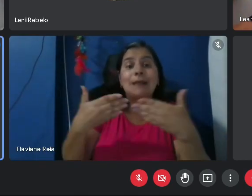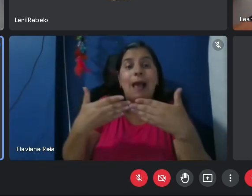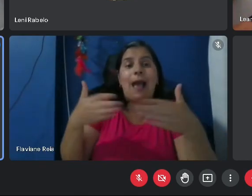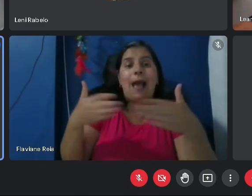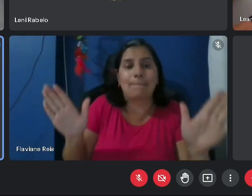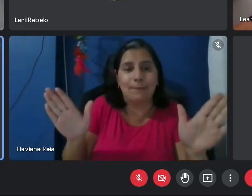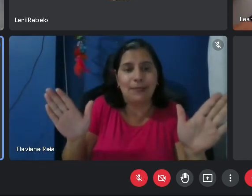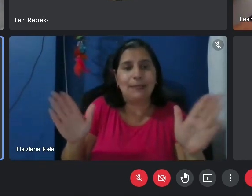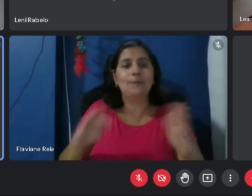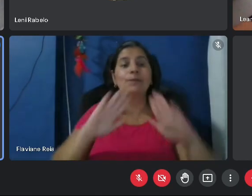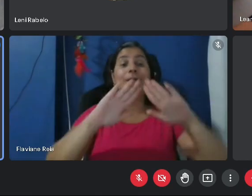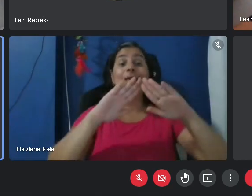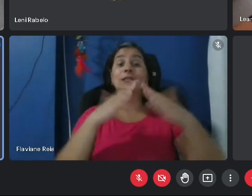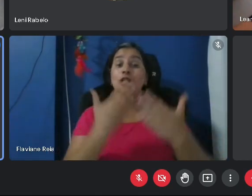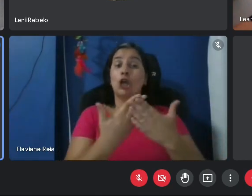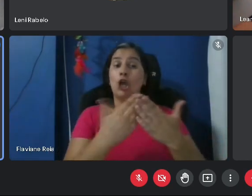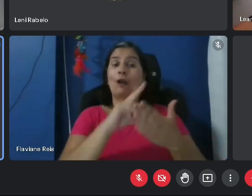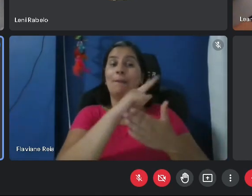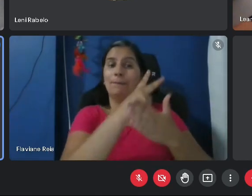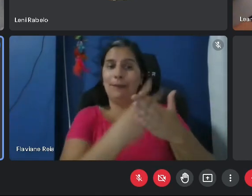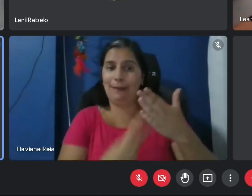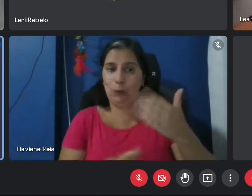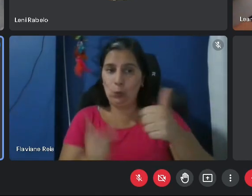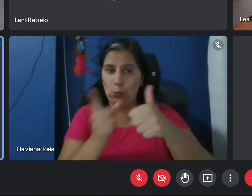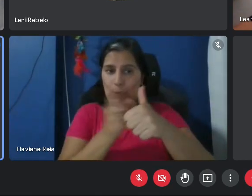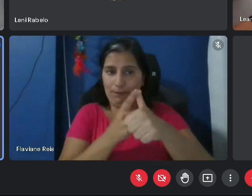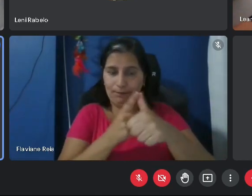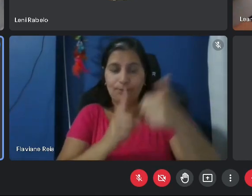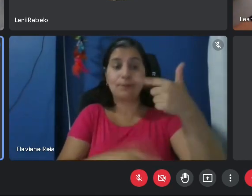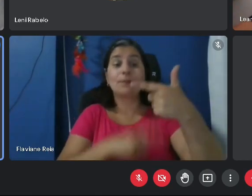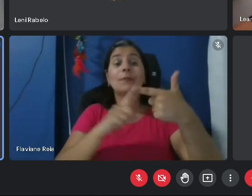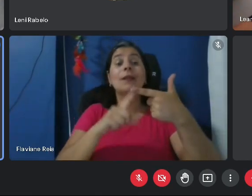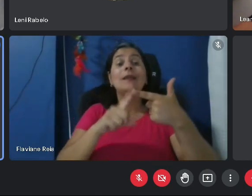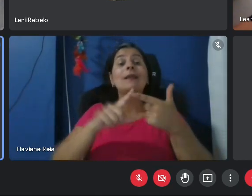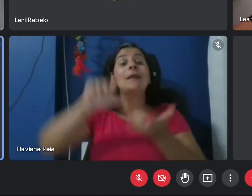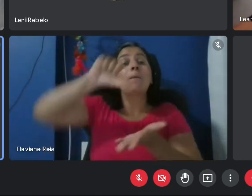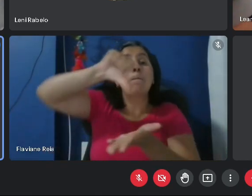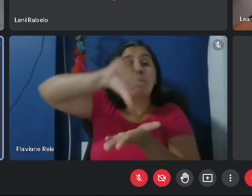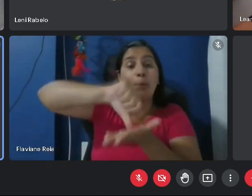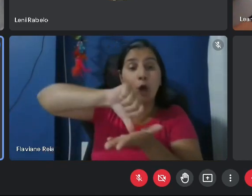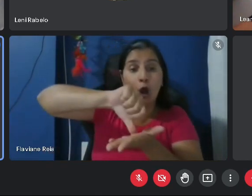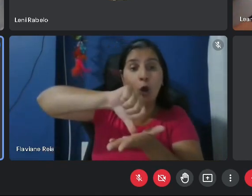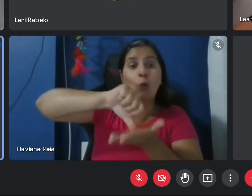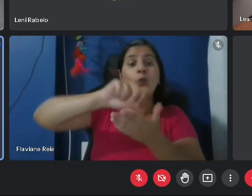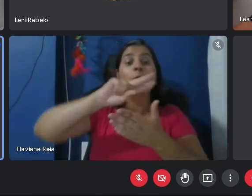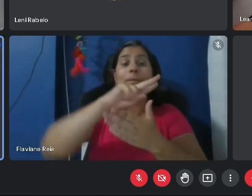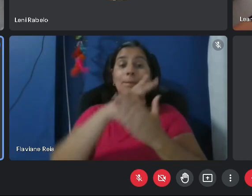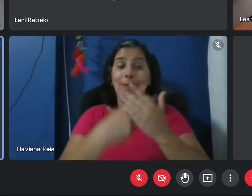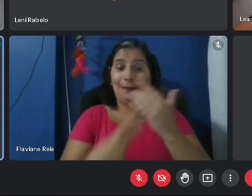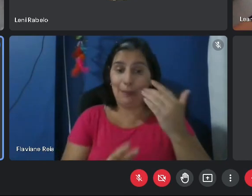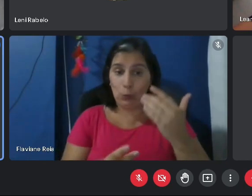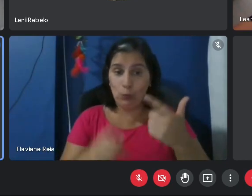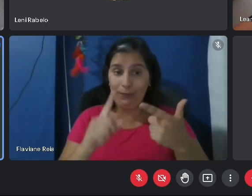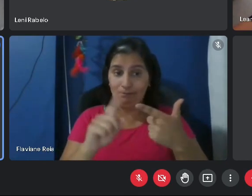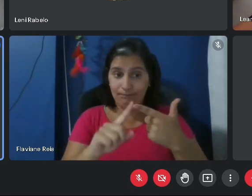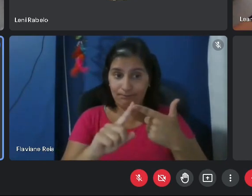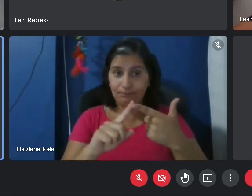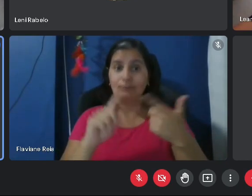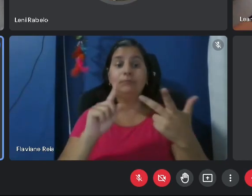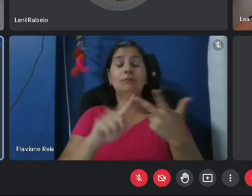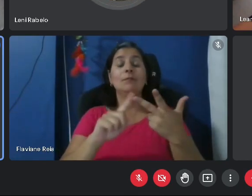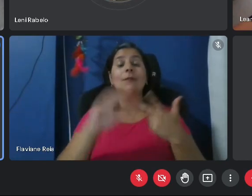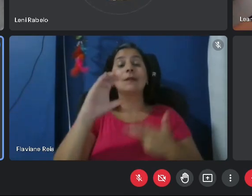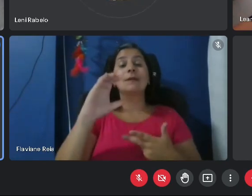cada estado sobre o que precisa ser criado sobre as escolas bilíngues, sobre as escolas